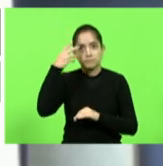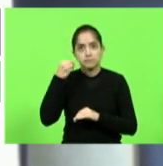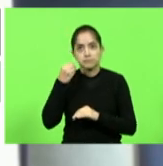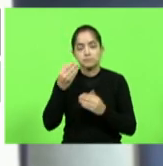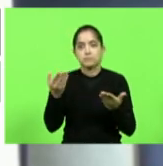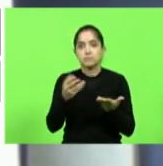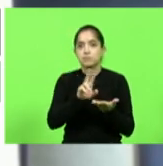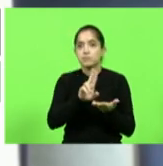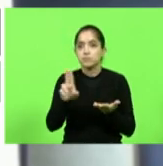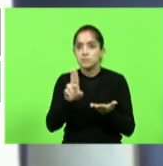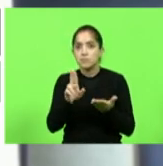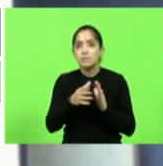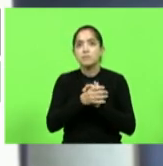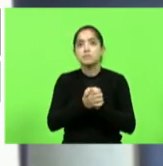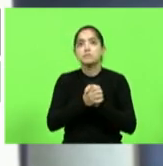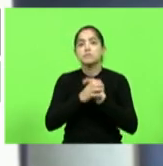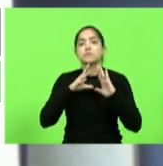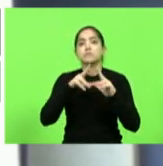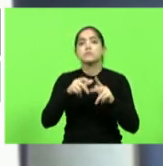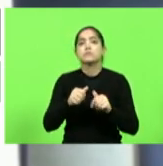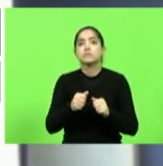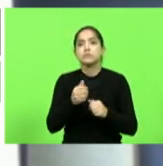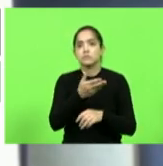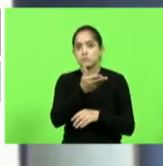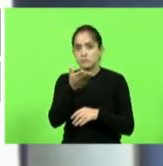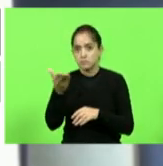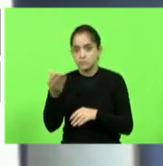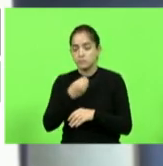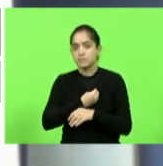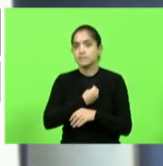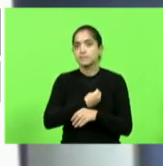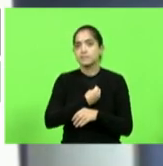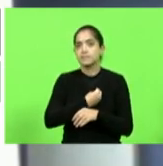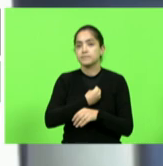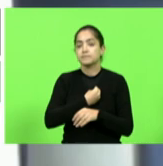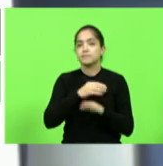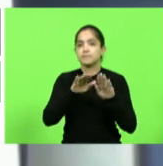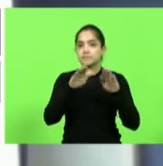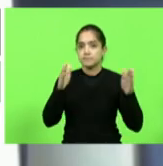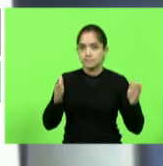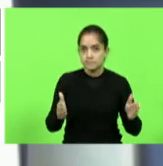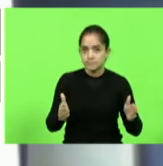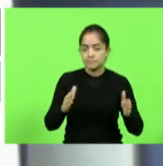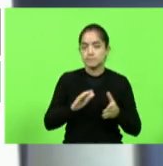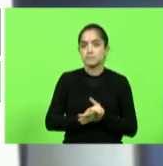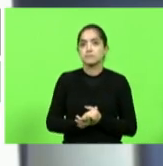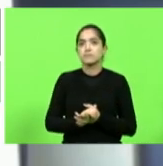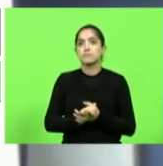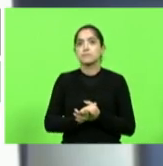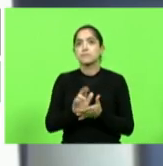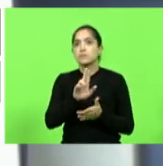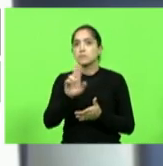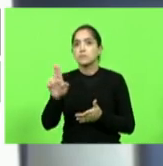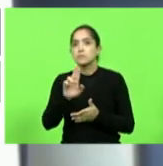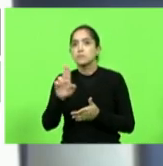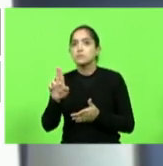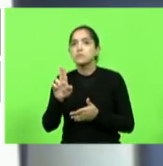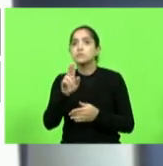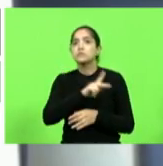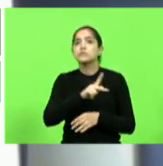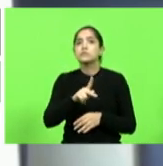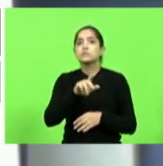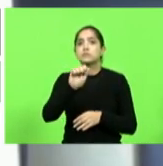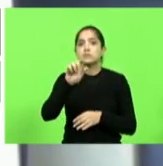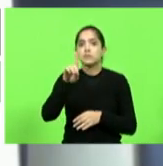dela eu saúdo todos aqueles presentes na mesa, e em nome do professor Adelcio, eu quero saudar aqui todos